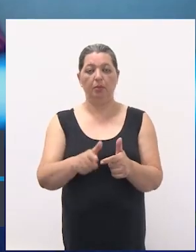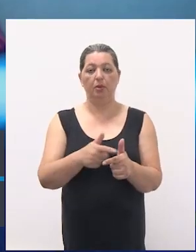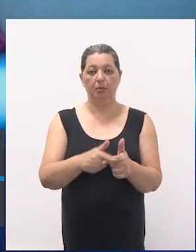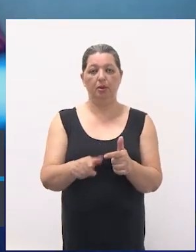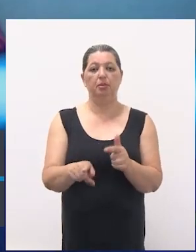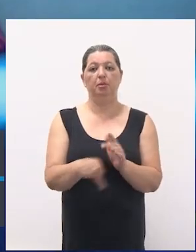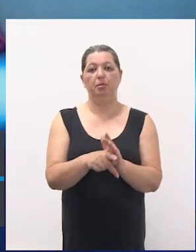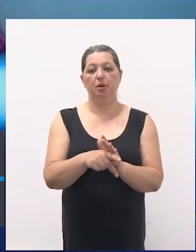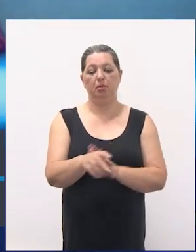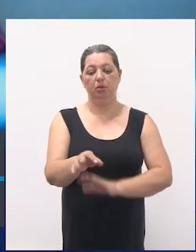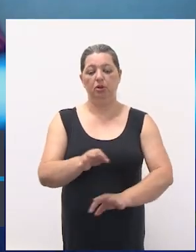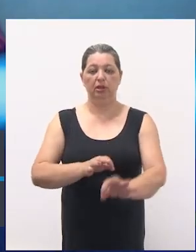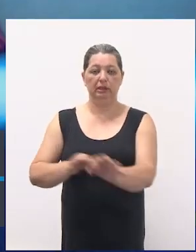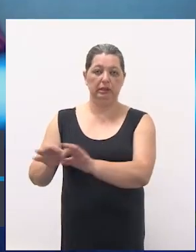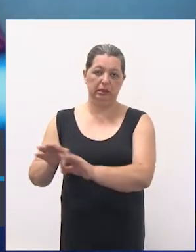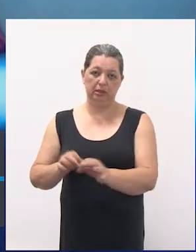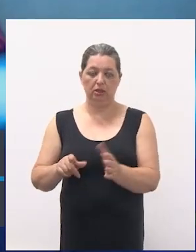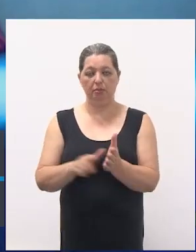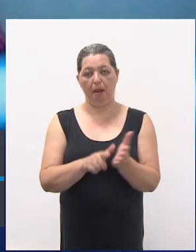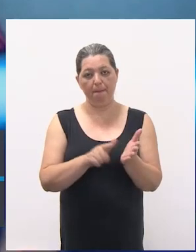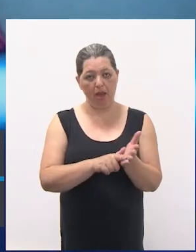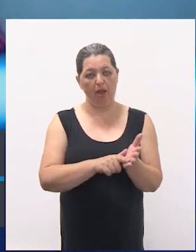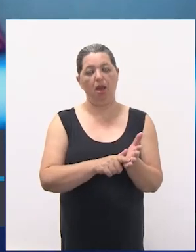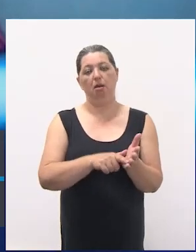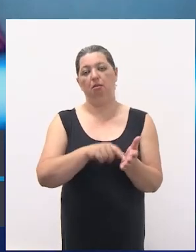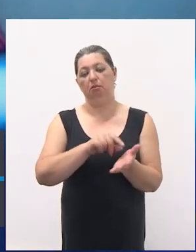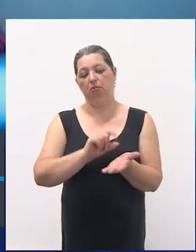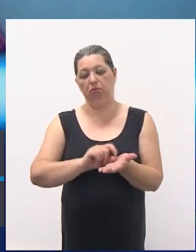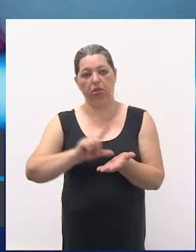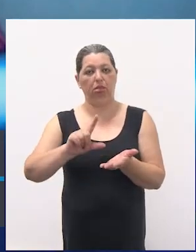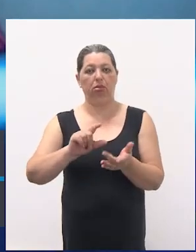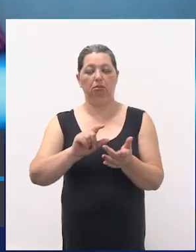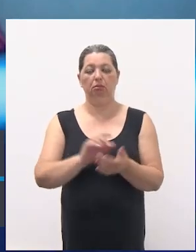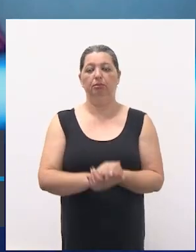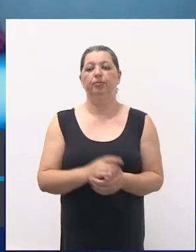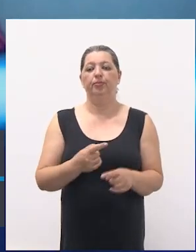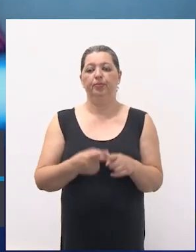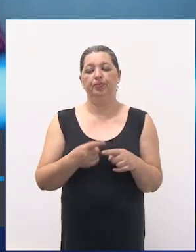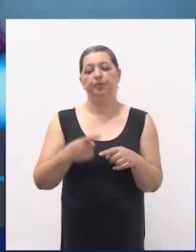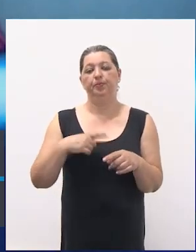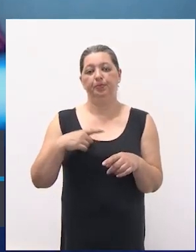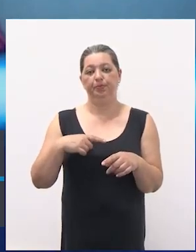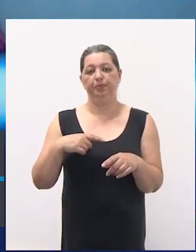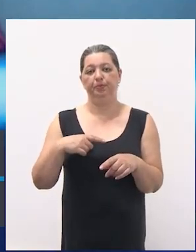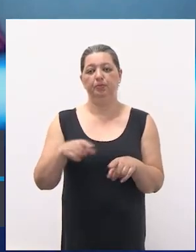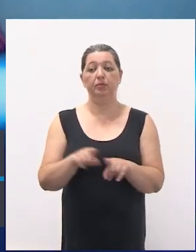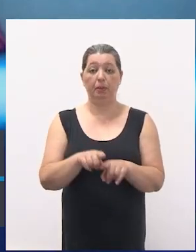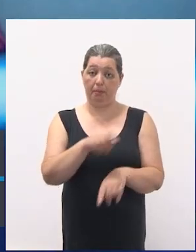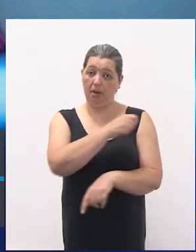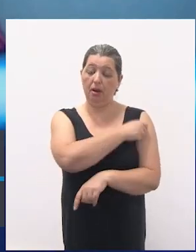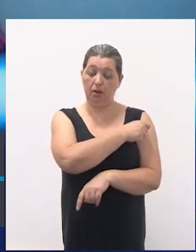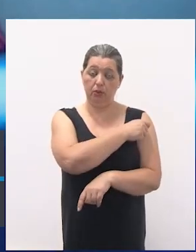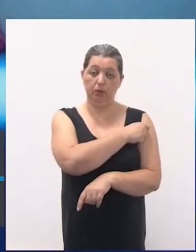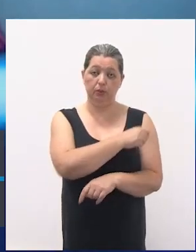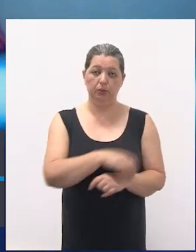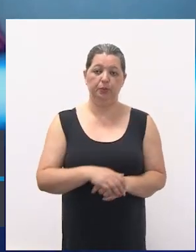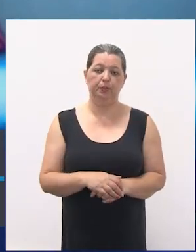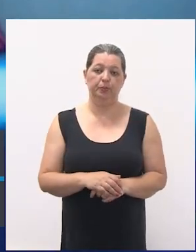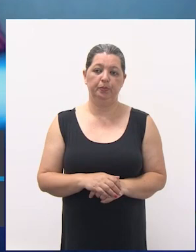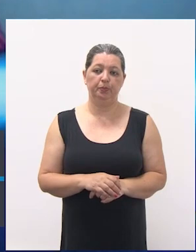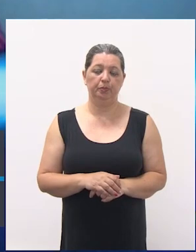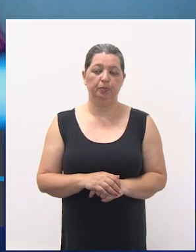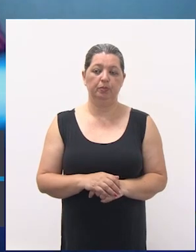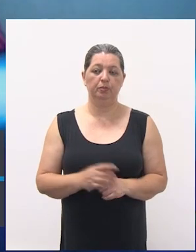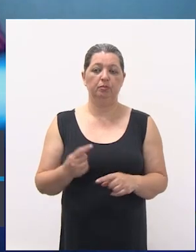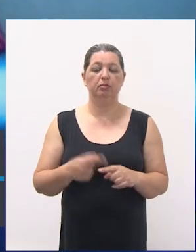nossa organização, né? E aí digital, tanto quanto a do aluno, né? Então, assim,